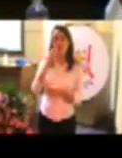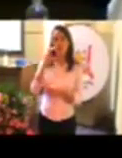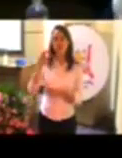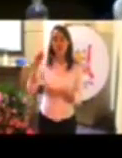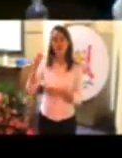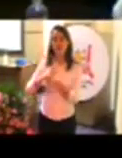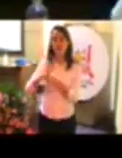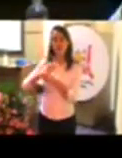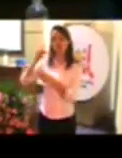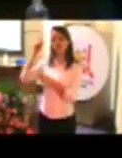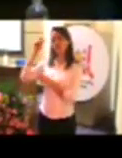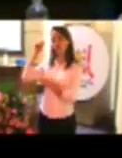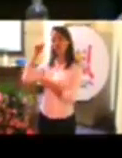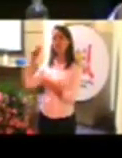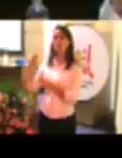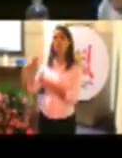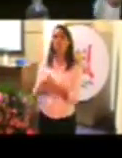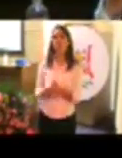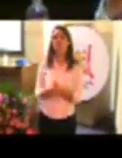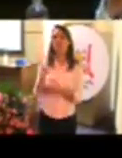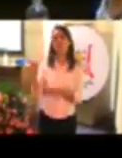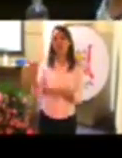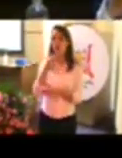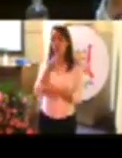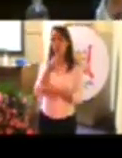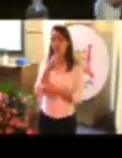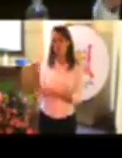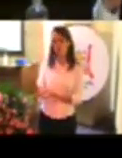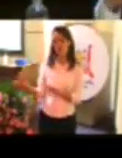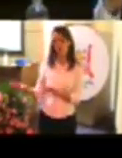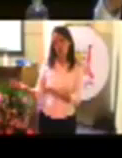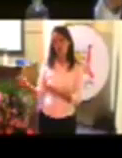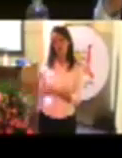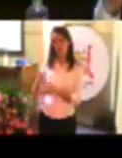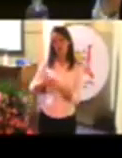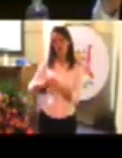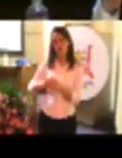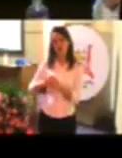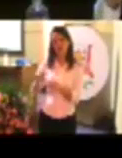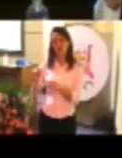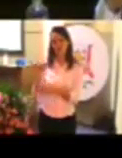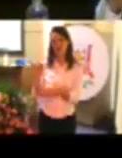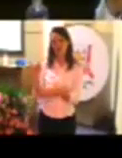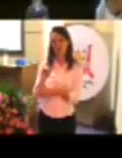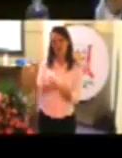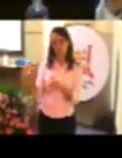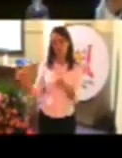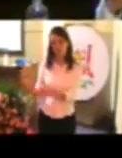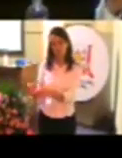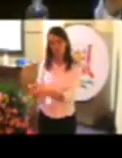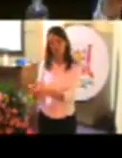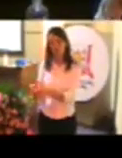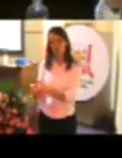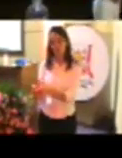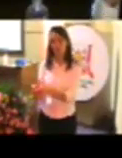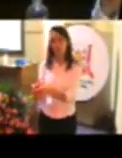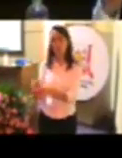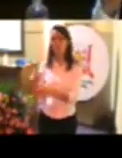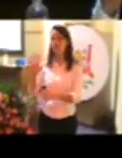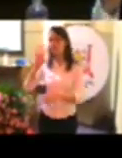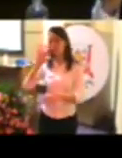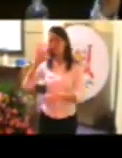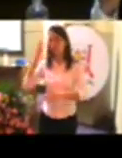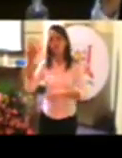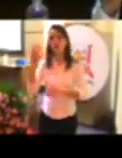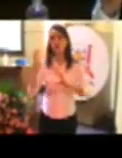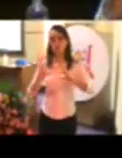anos lá atrás, um garoto numa cidade italiana, cidade pequena, fez uma revolução